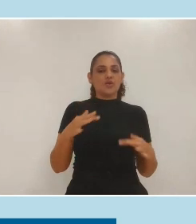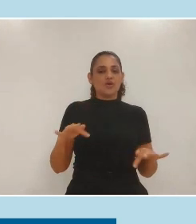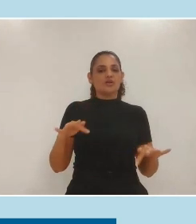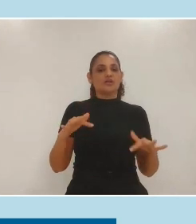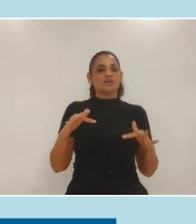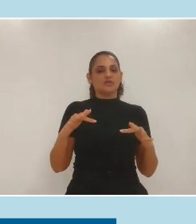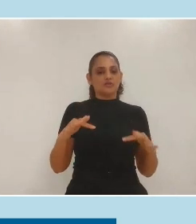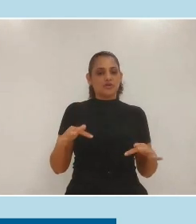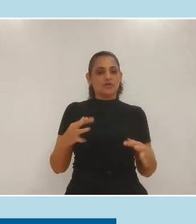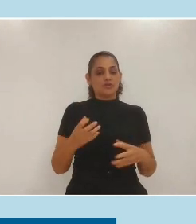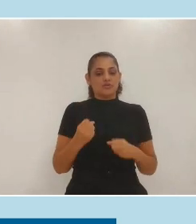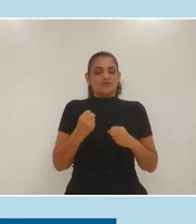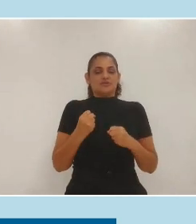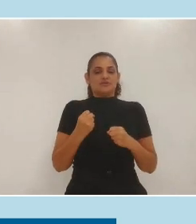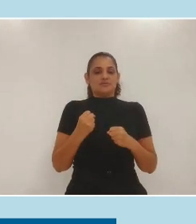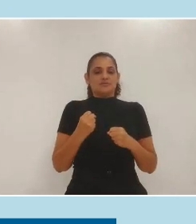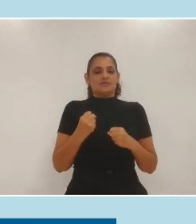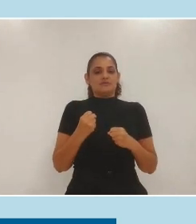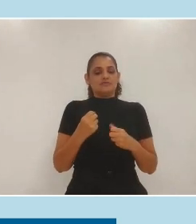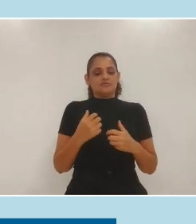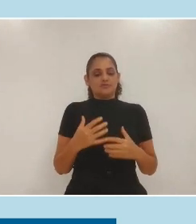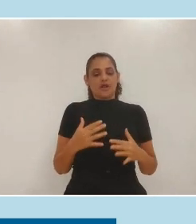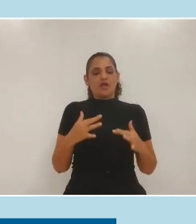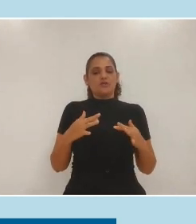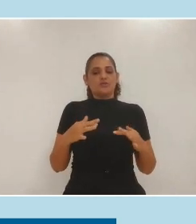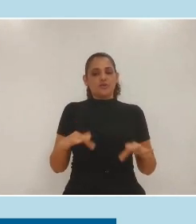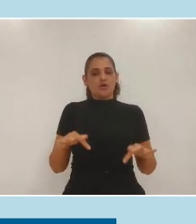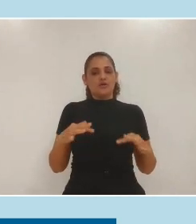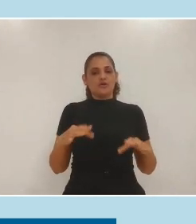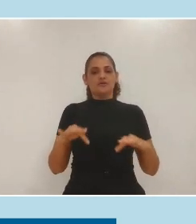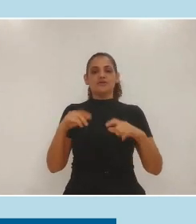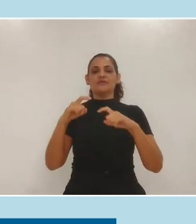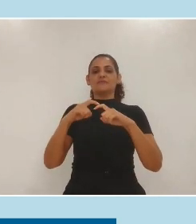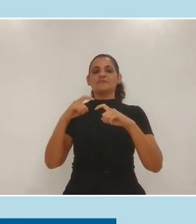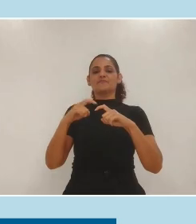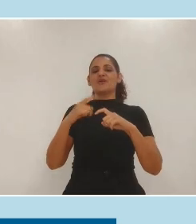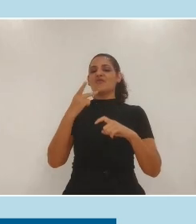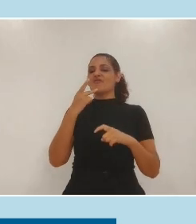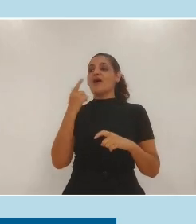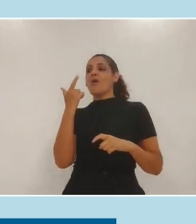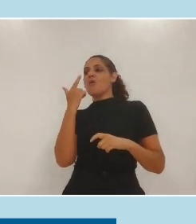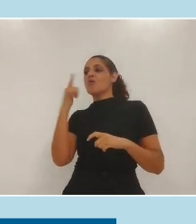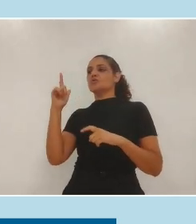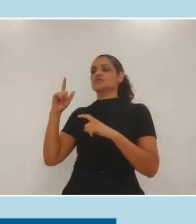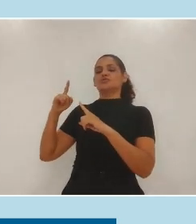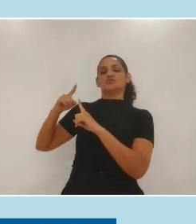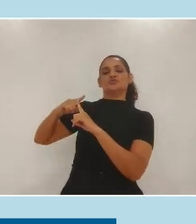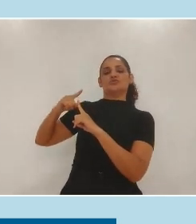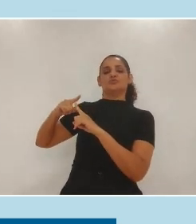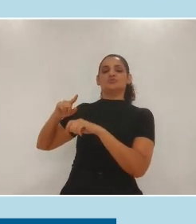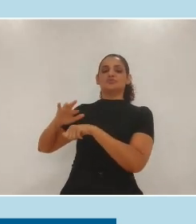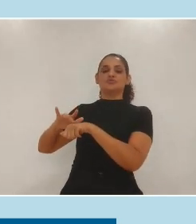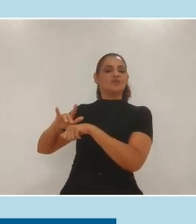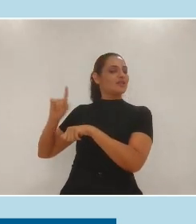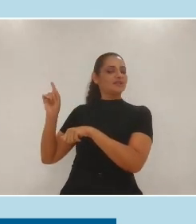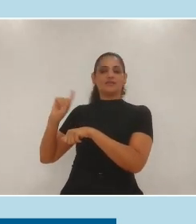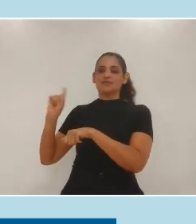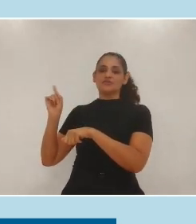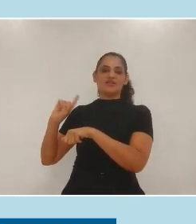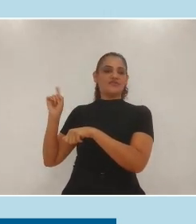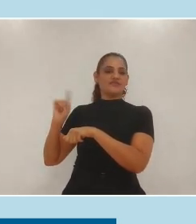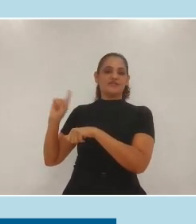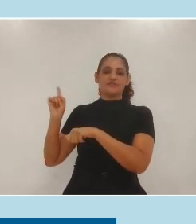Aí o médico fala, ah, não, essas dores aí é fibromialgia. E não é, porque fibromialgia, ela é uma dor